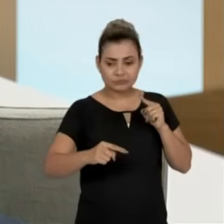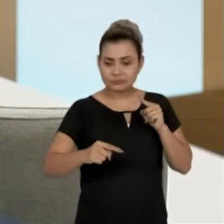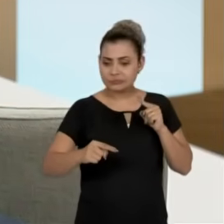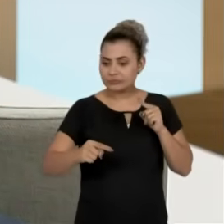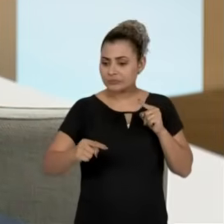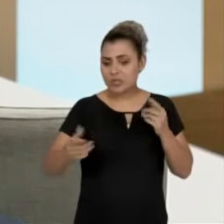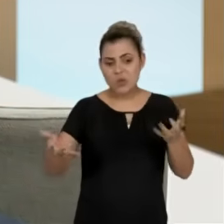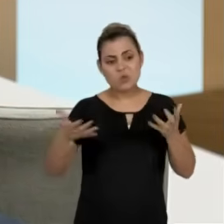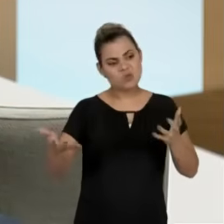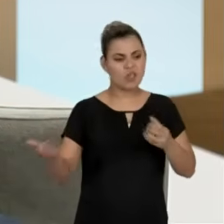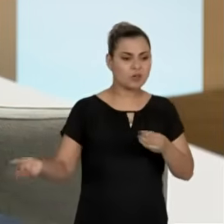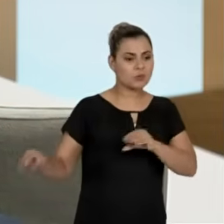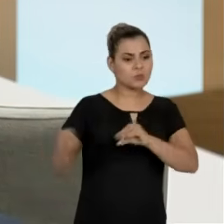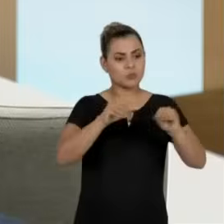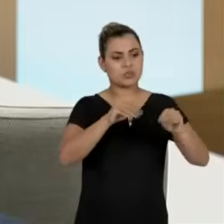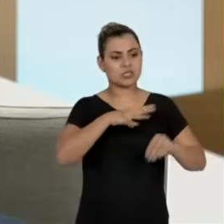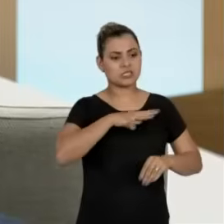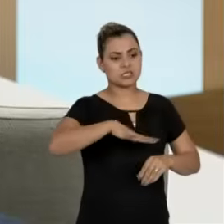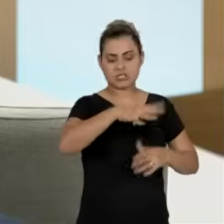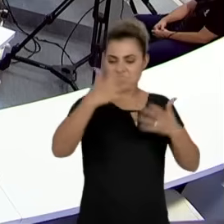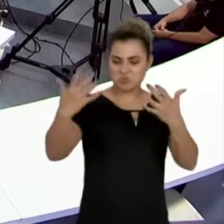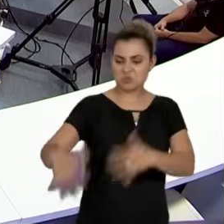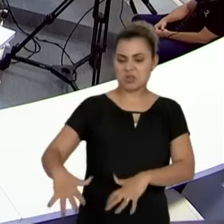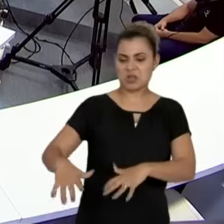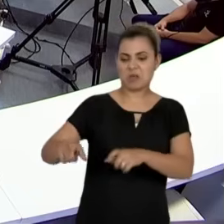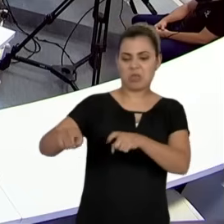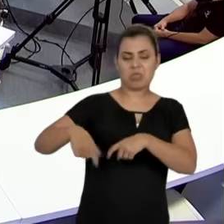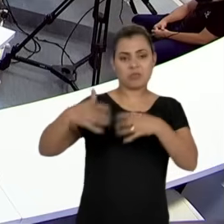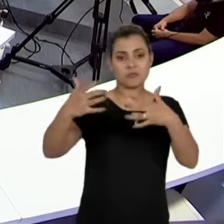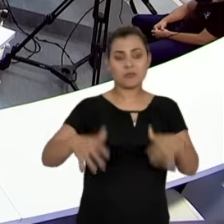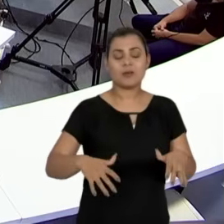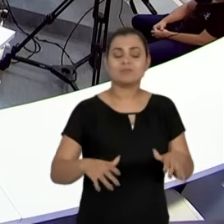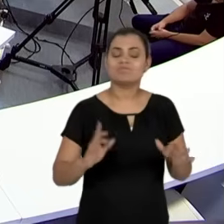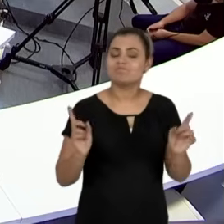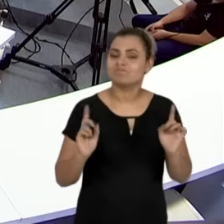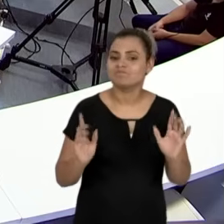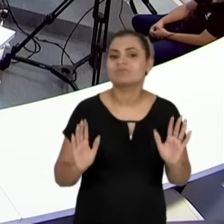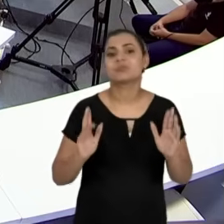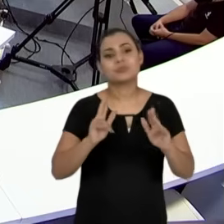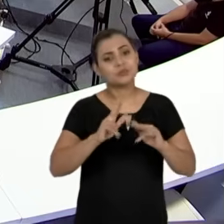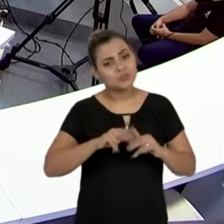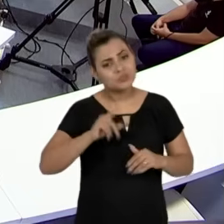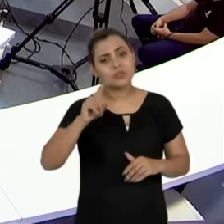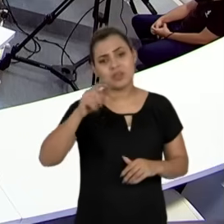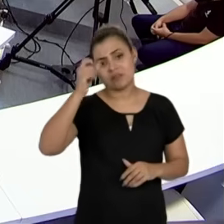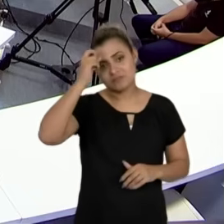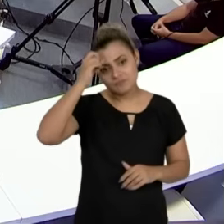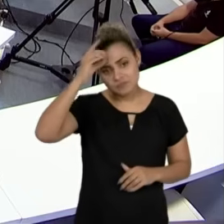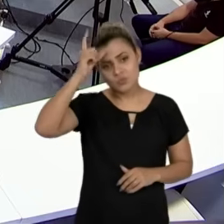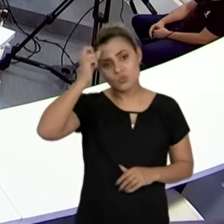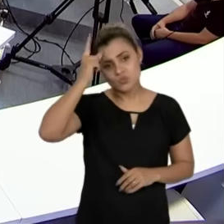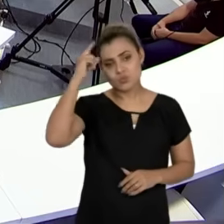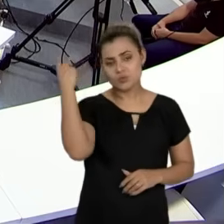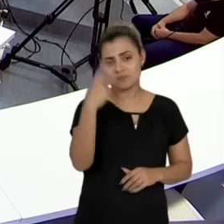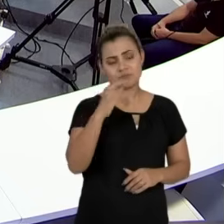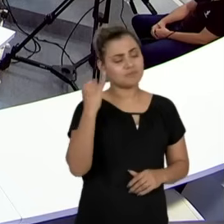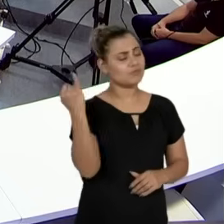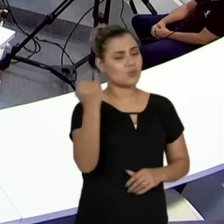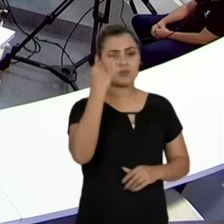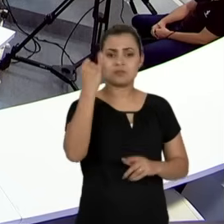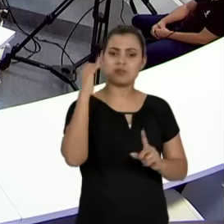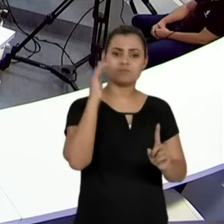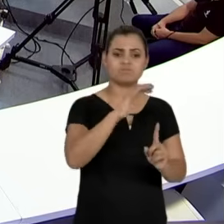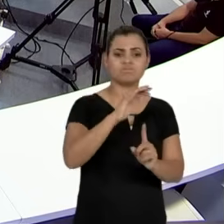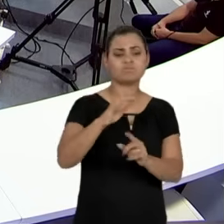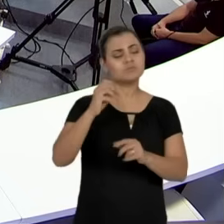um jovem urbano, perde a identidade, não quer mais saber daquela sabedoria extrema, que é muito importante para nós e para o futuro, acho que do planeta, aquela